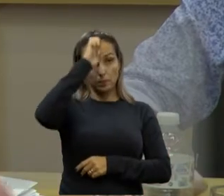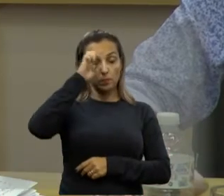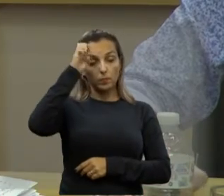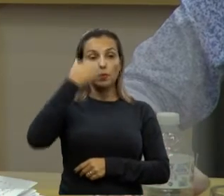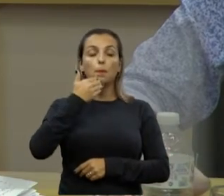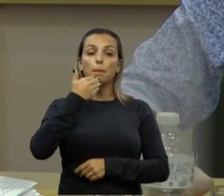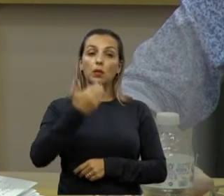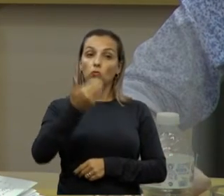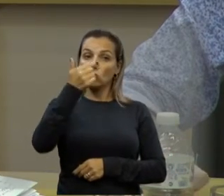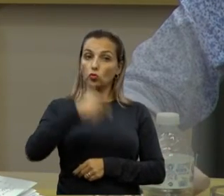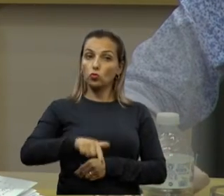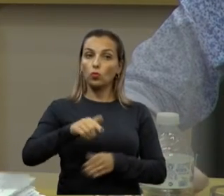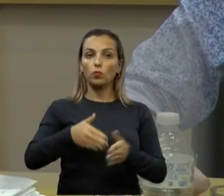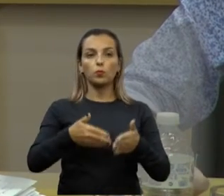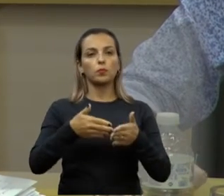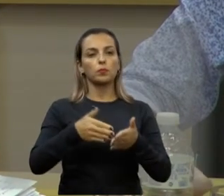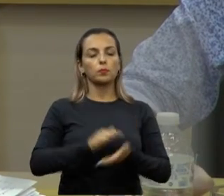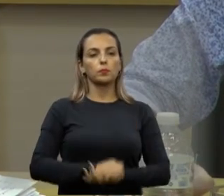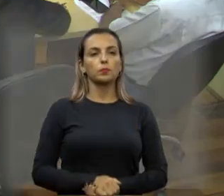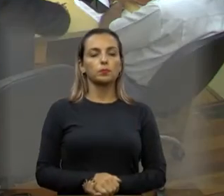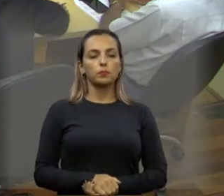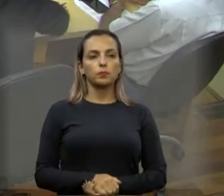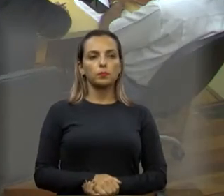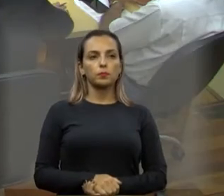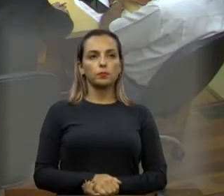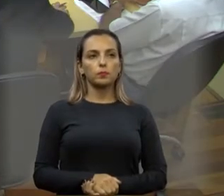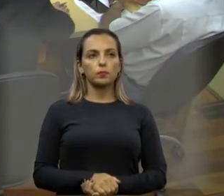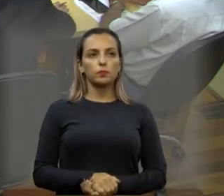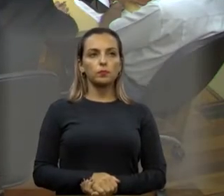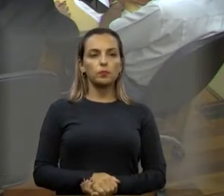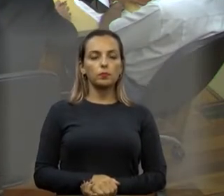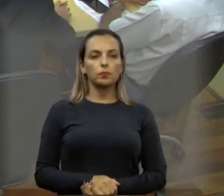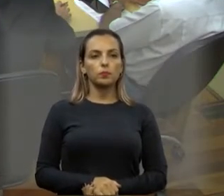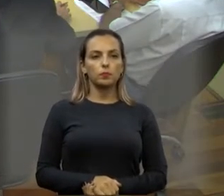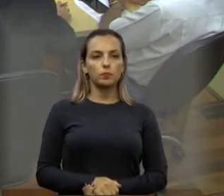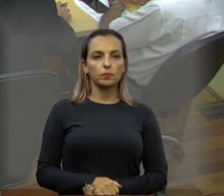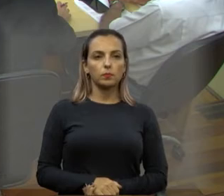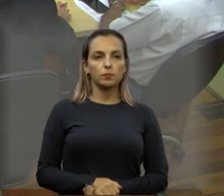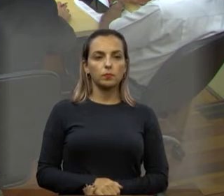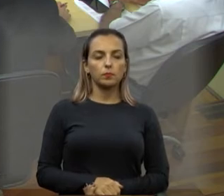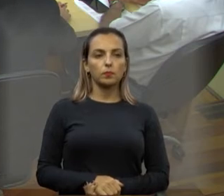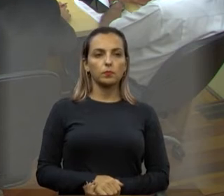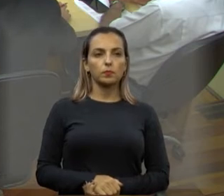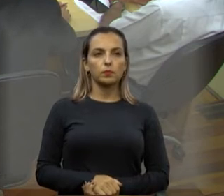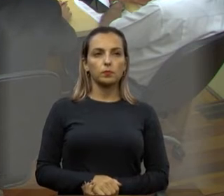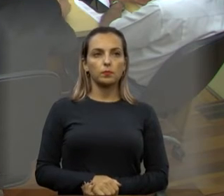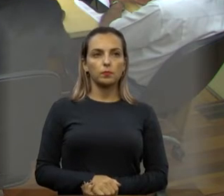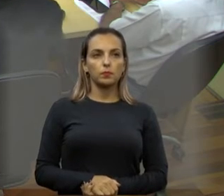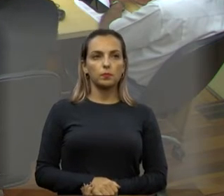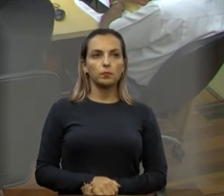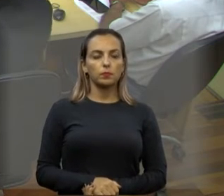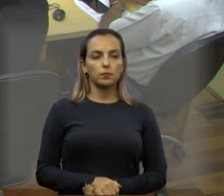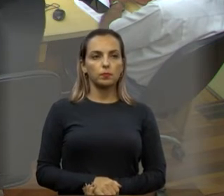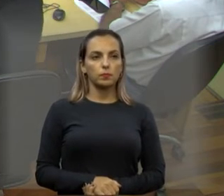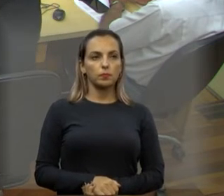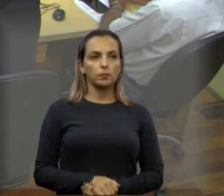refazer o pedido por favor por cerca E aí